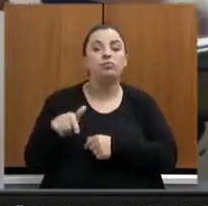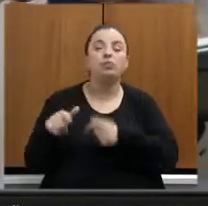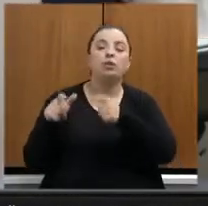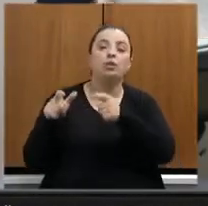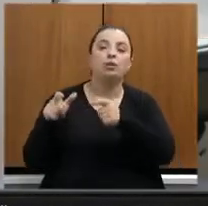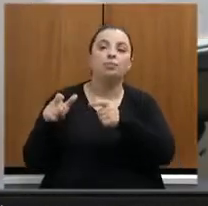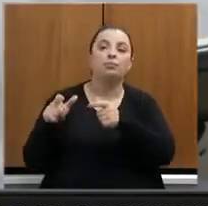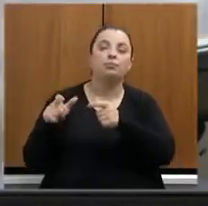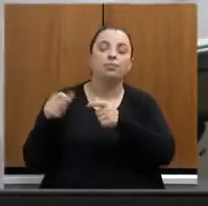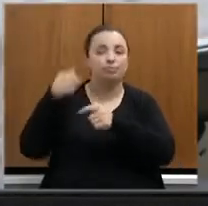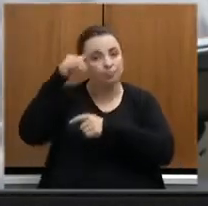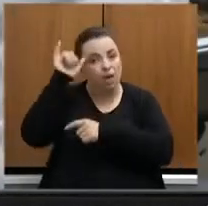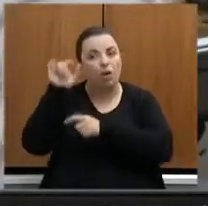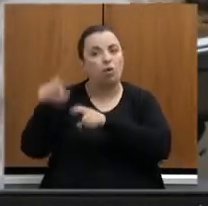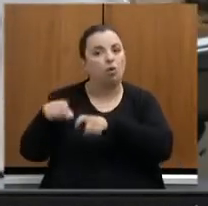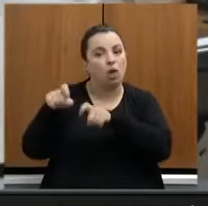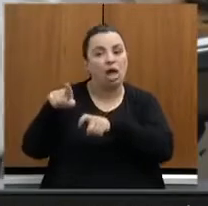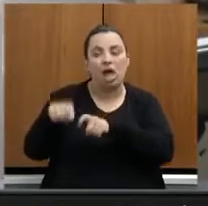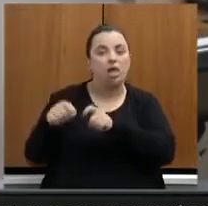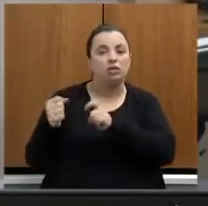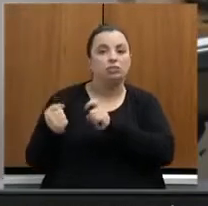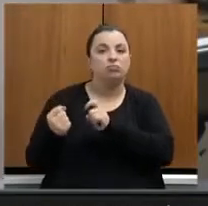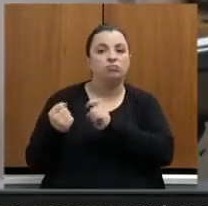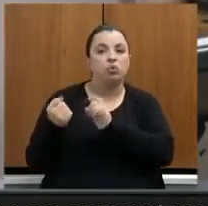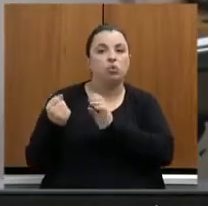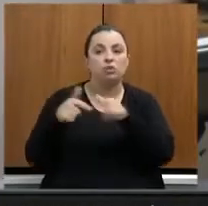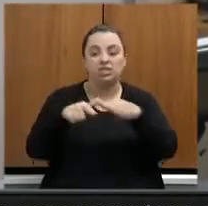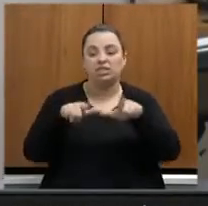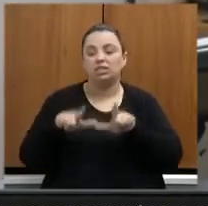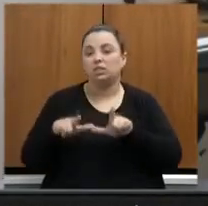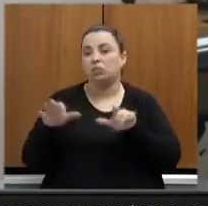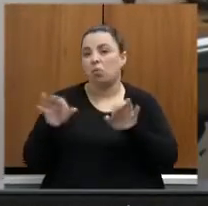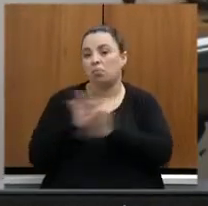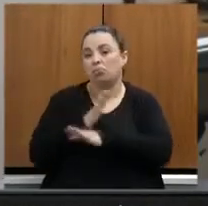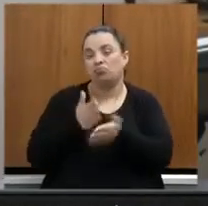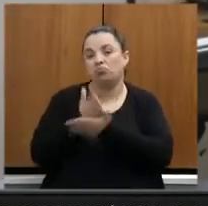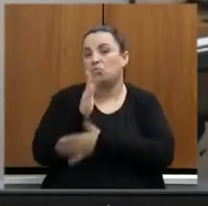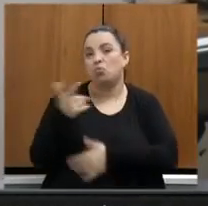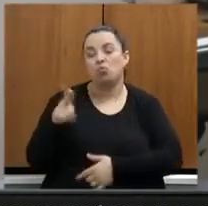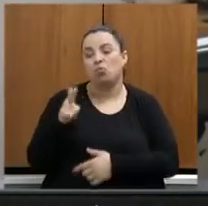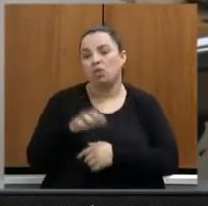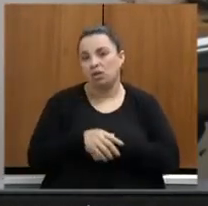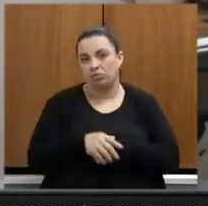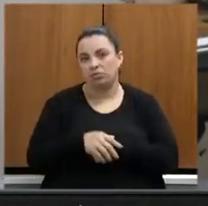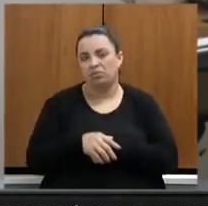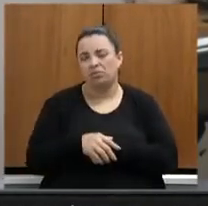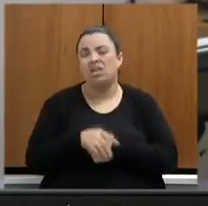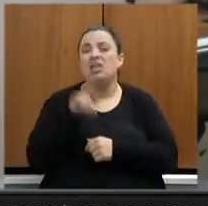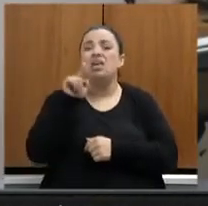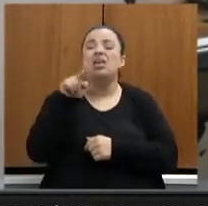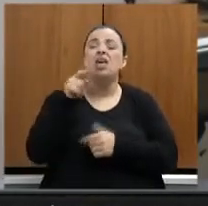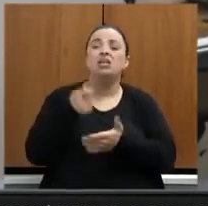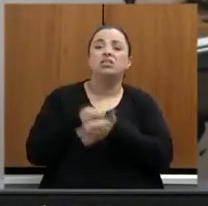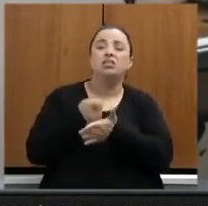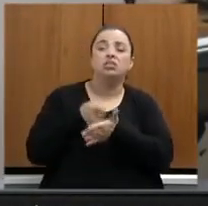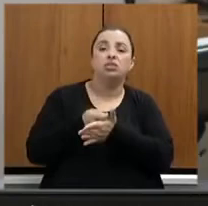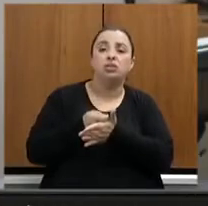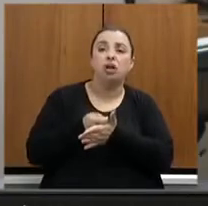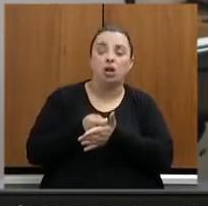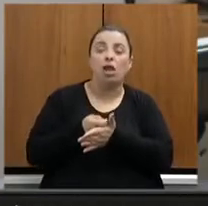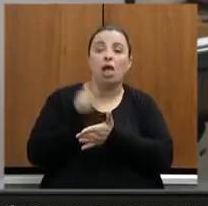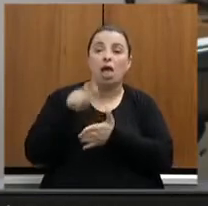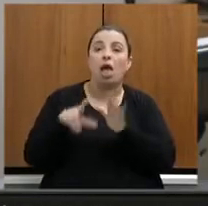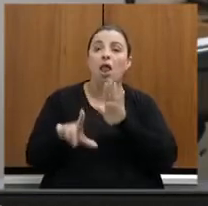o certificado O que é a essa exigência é feita textualmente